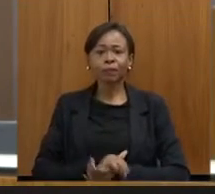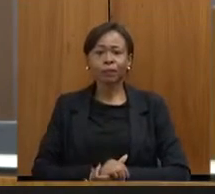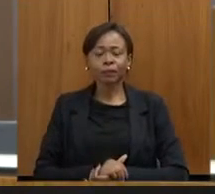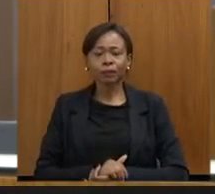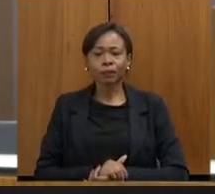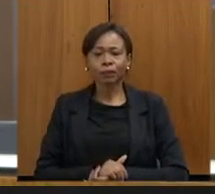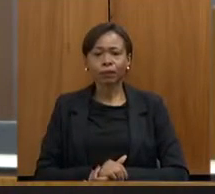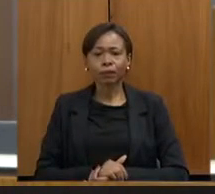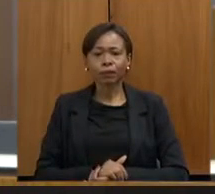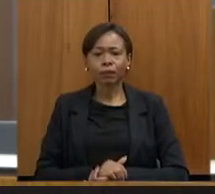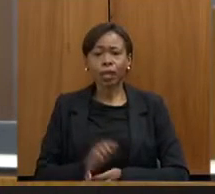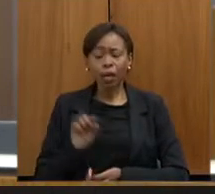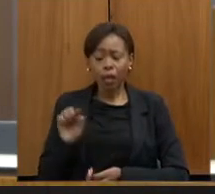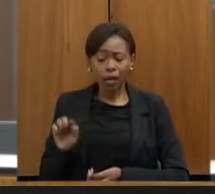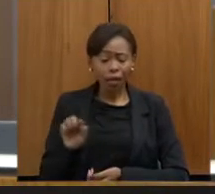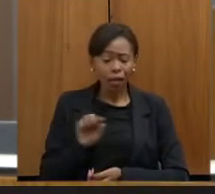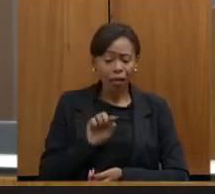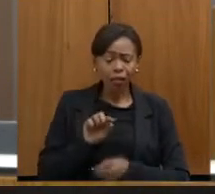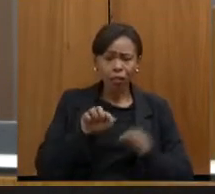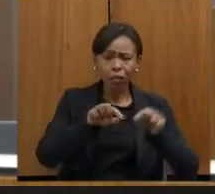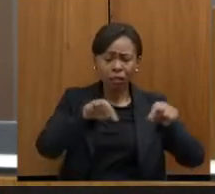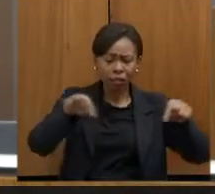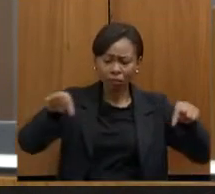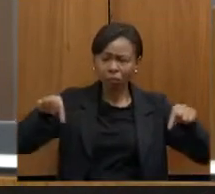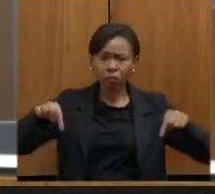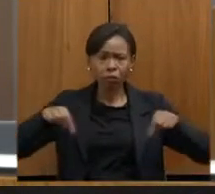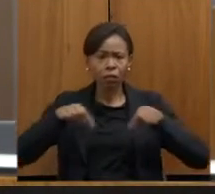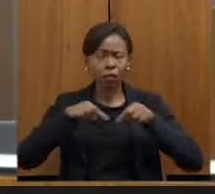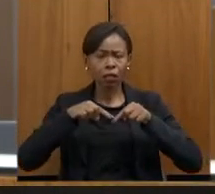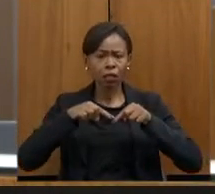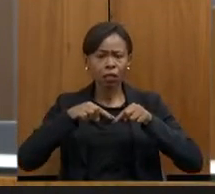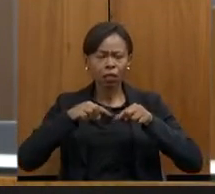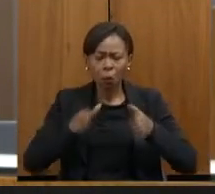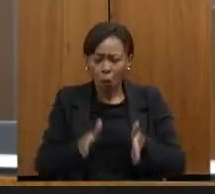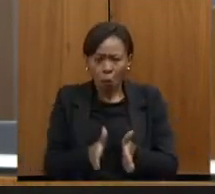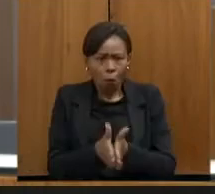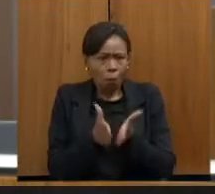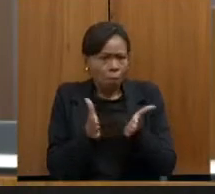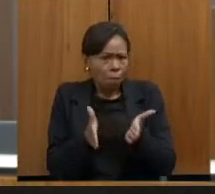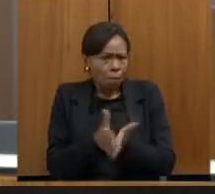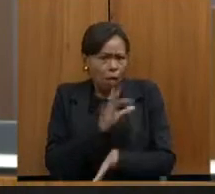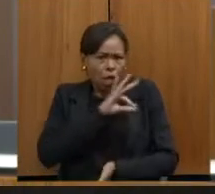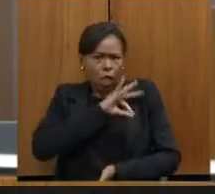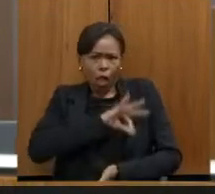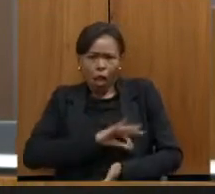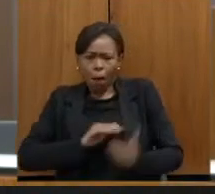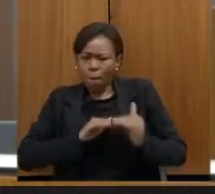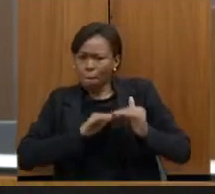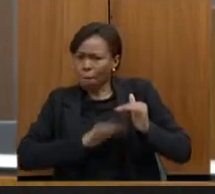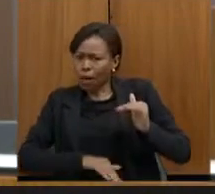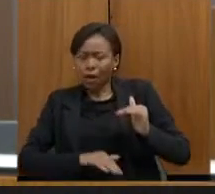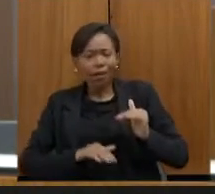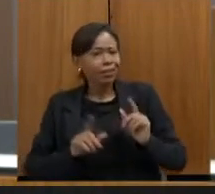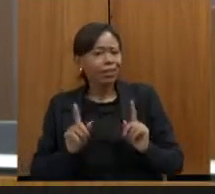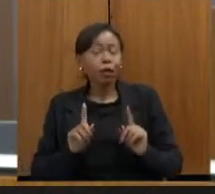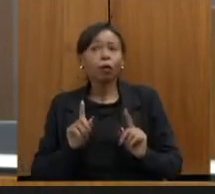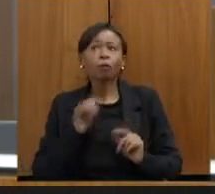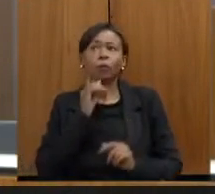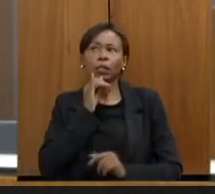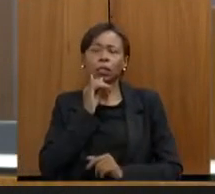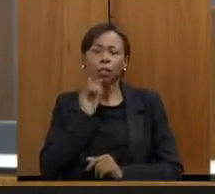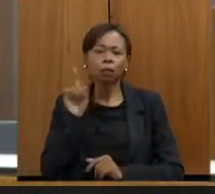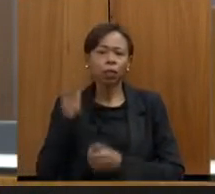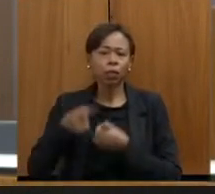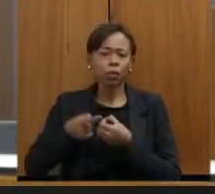essas áreas não são necessariamente de baixa renda. Nós temos, por exemplo, aqui em Nova Lima,